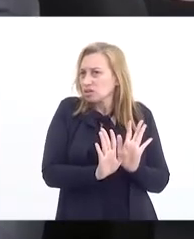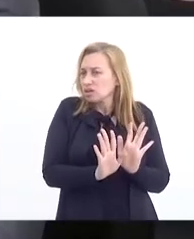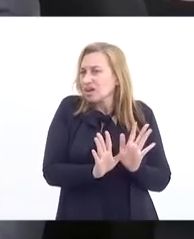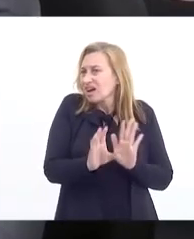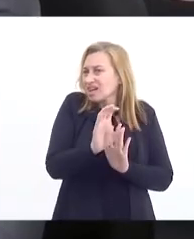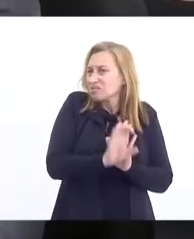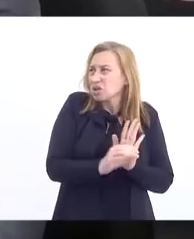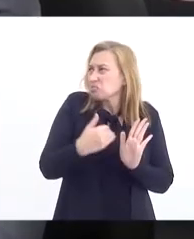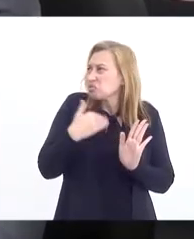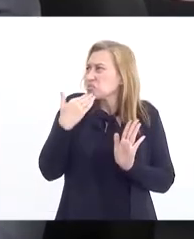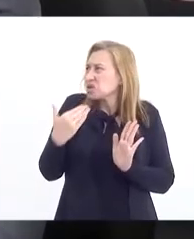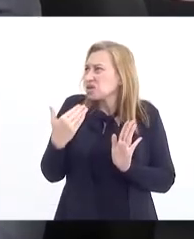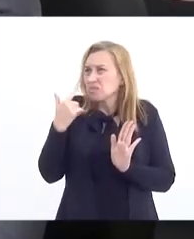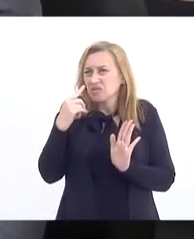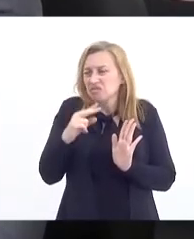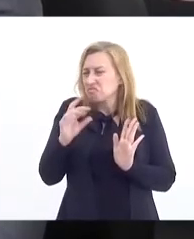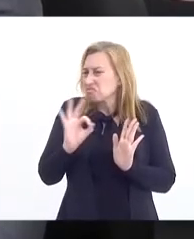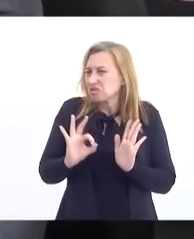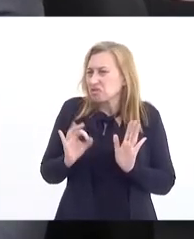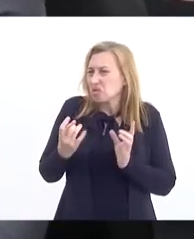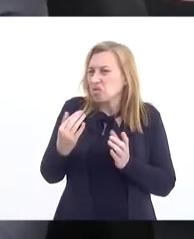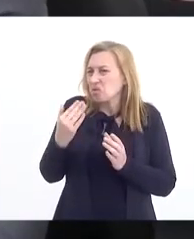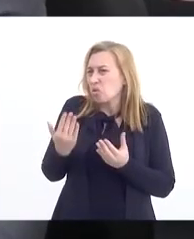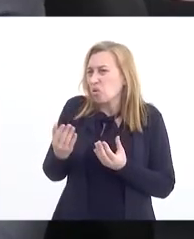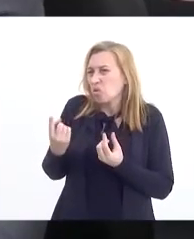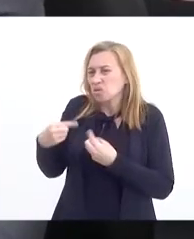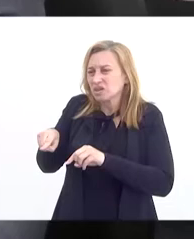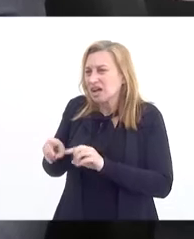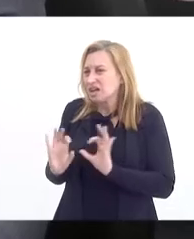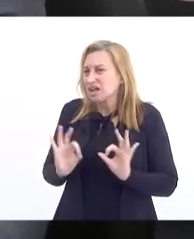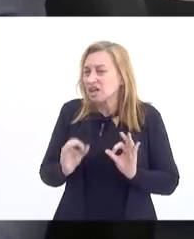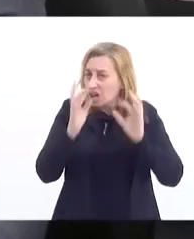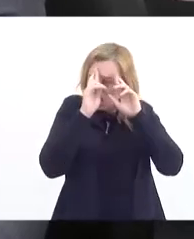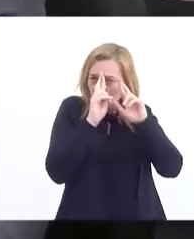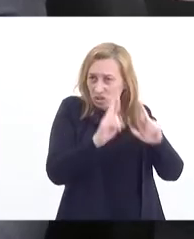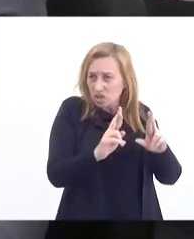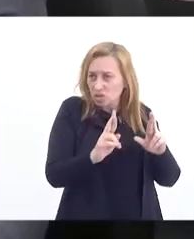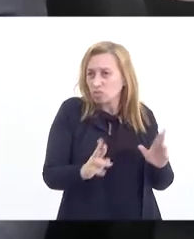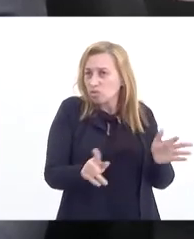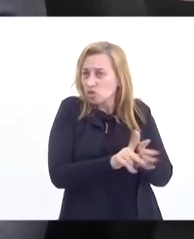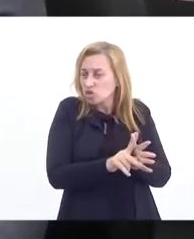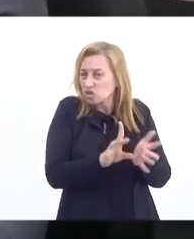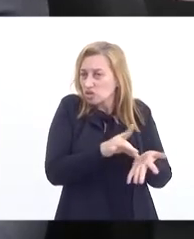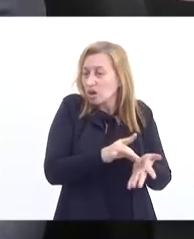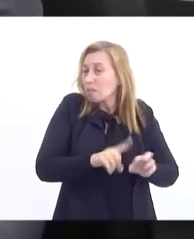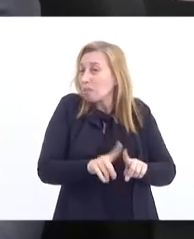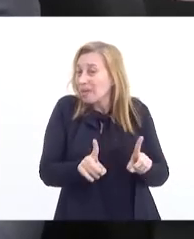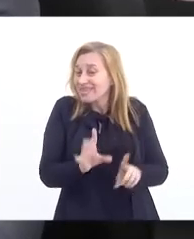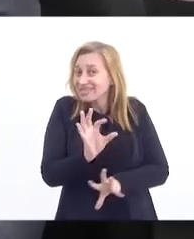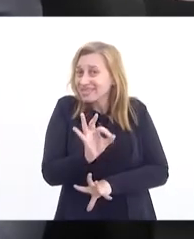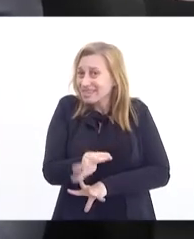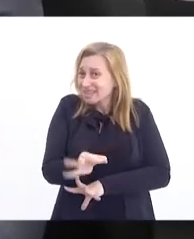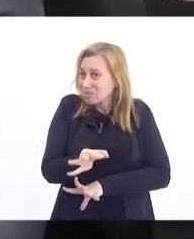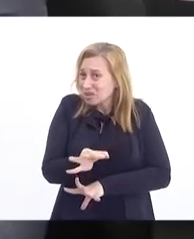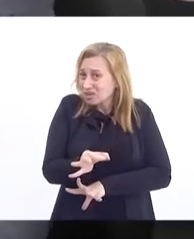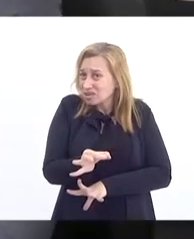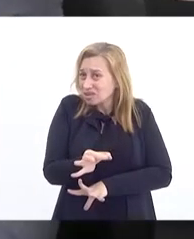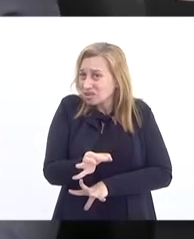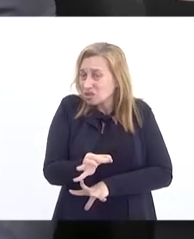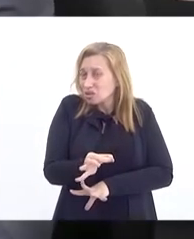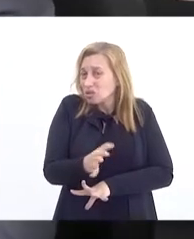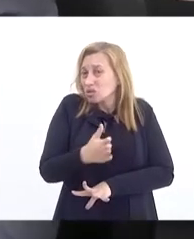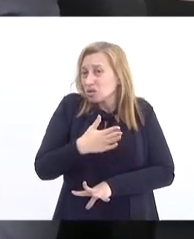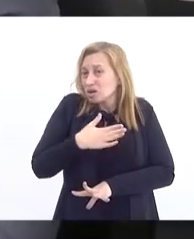As emendas não vou pedir vistas, nem aparecer contrário, respeitando o projeto original, mas, obviamente, no